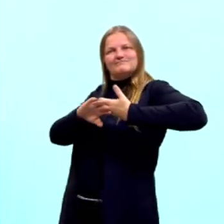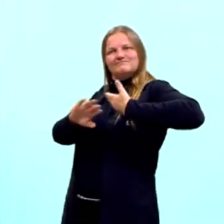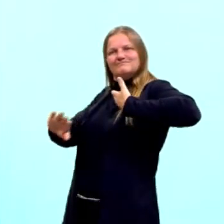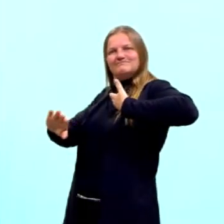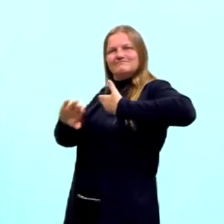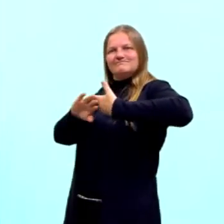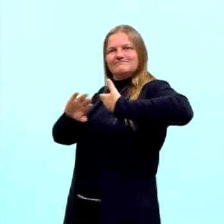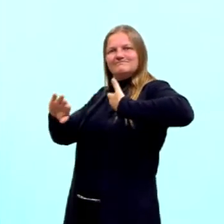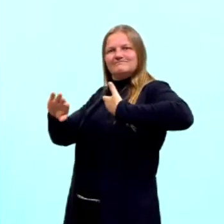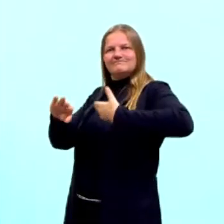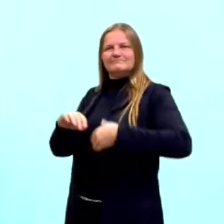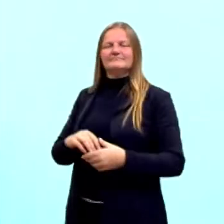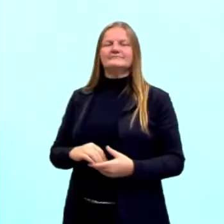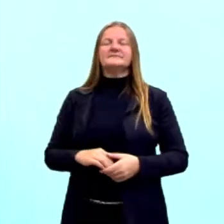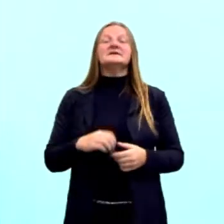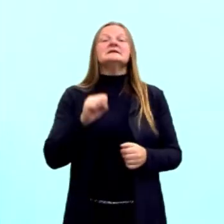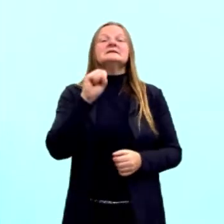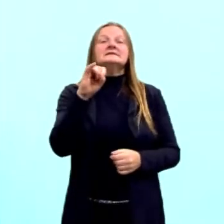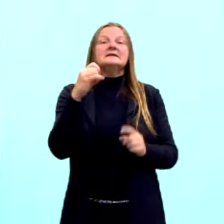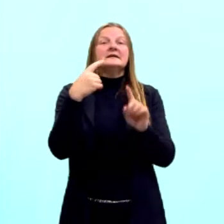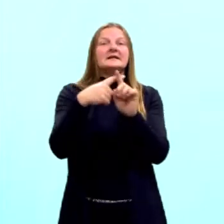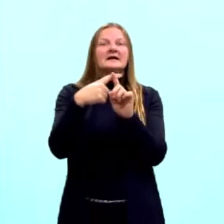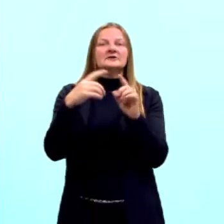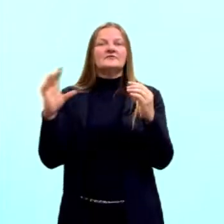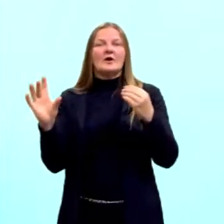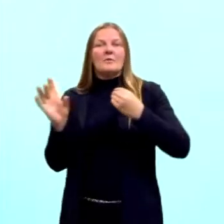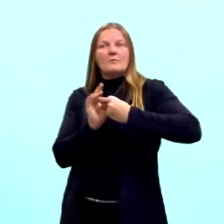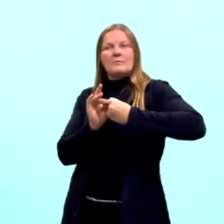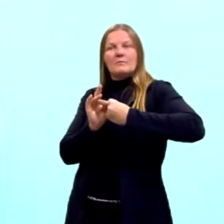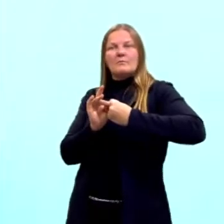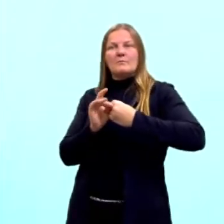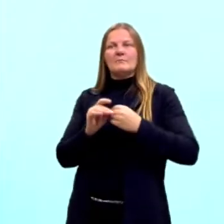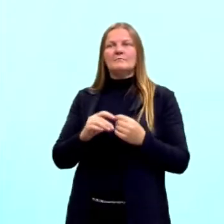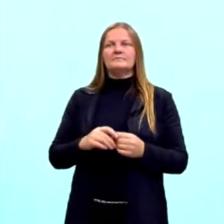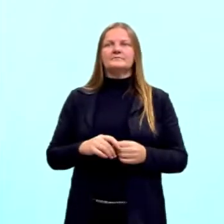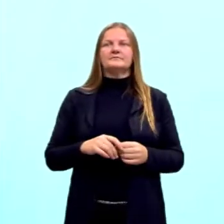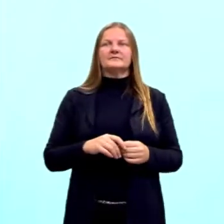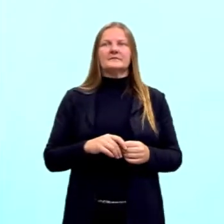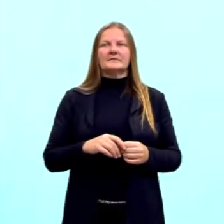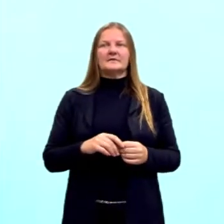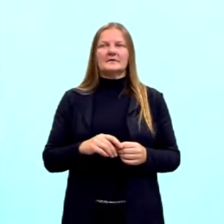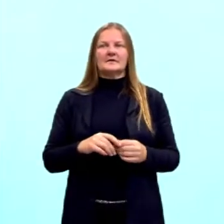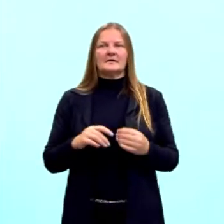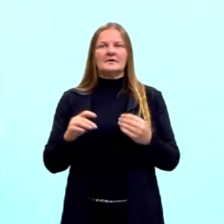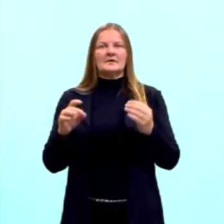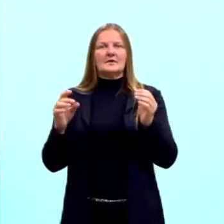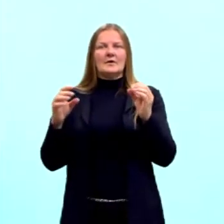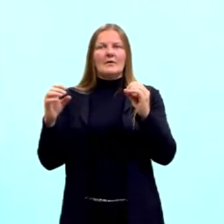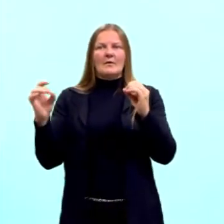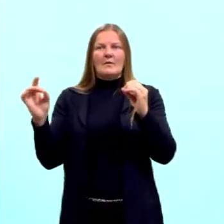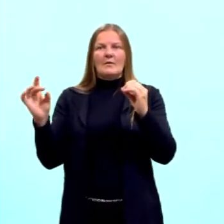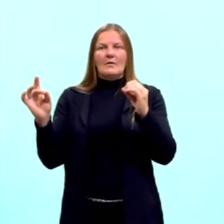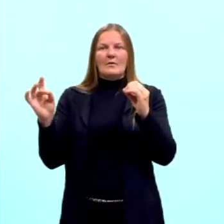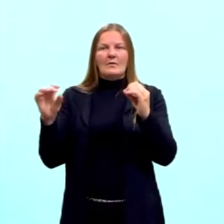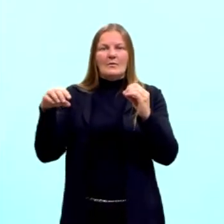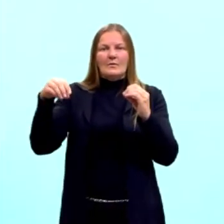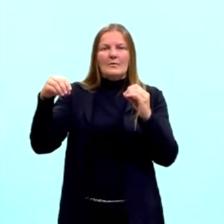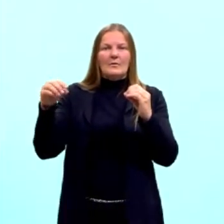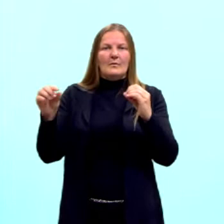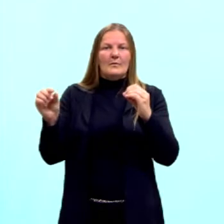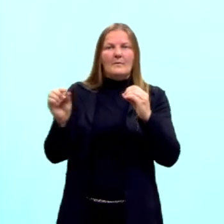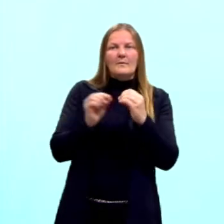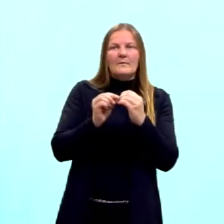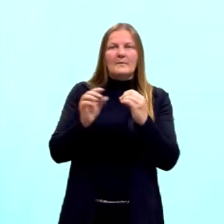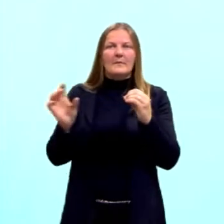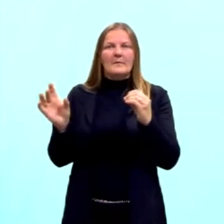dessa daqui né Se fosse negativa né aconteceria a mesma coisa porém né ela chegaria próximo da esfera